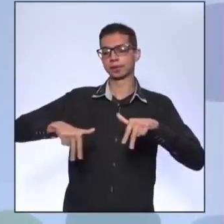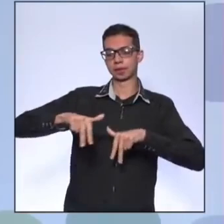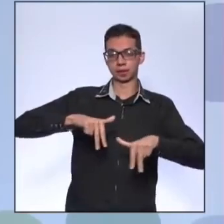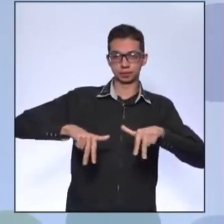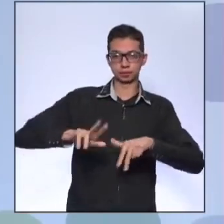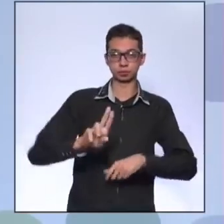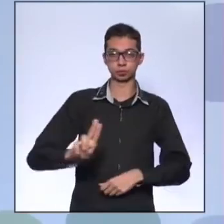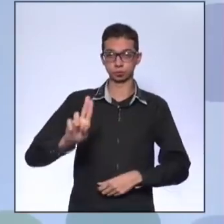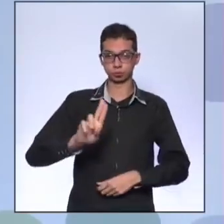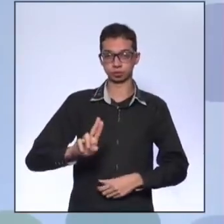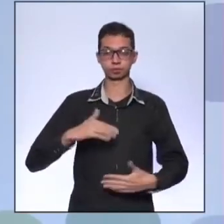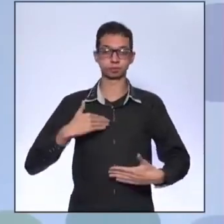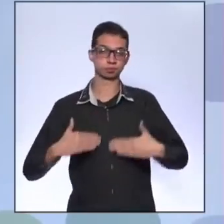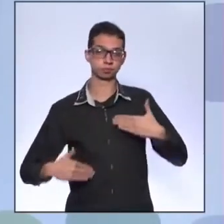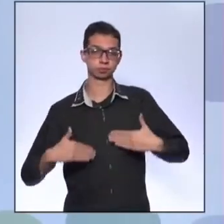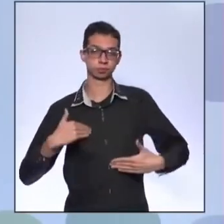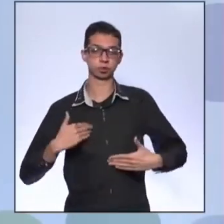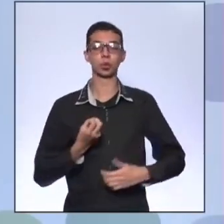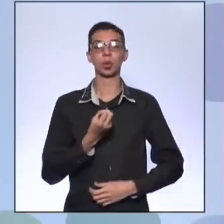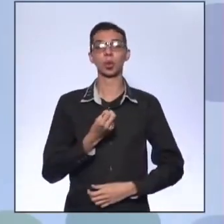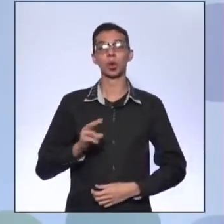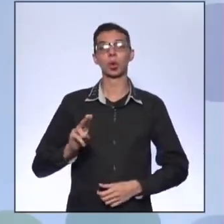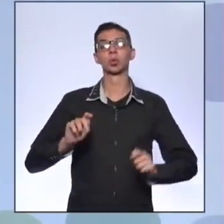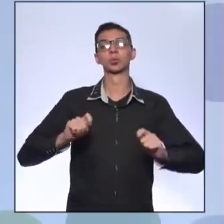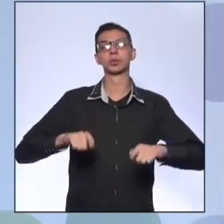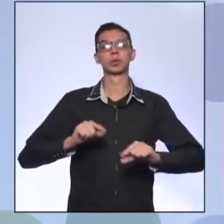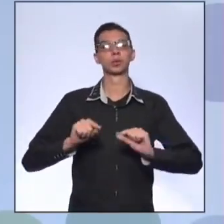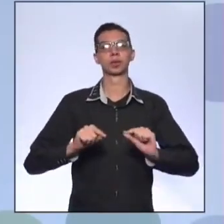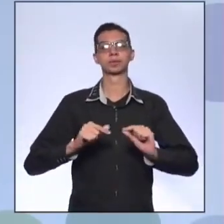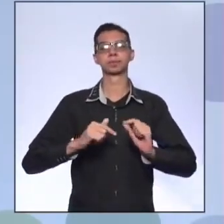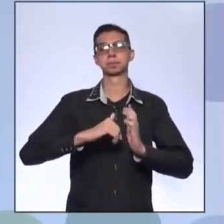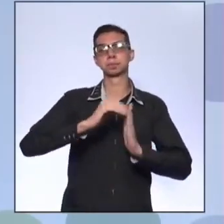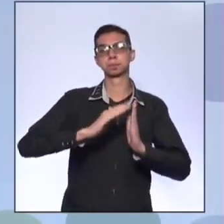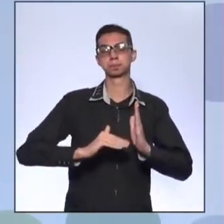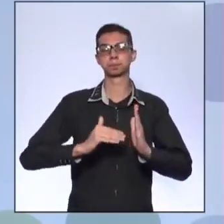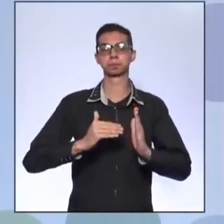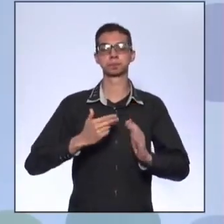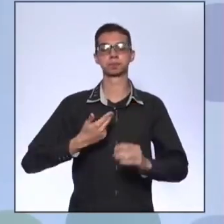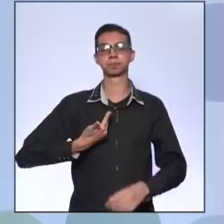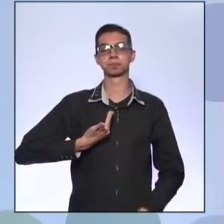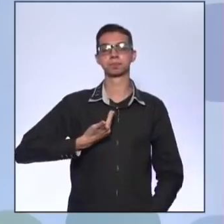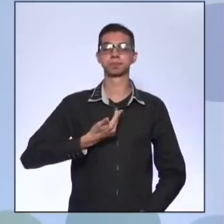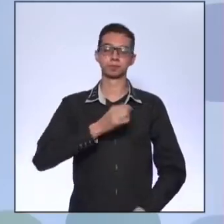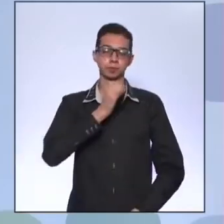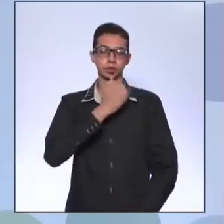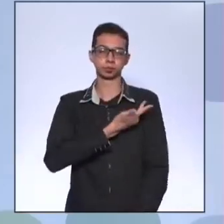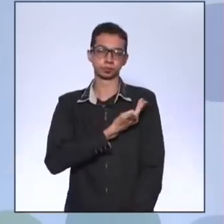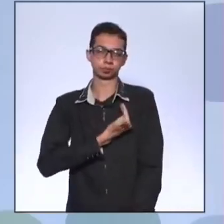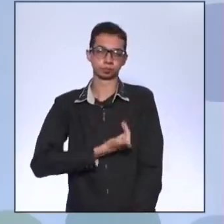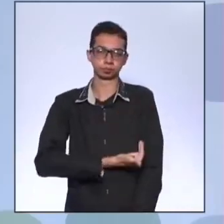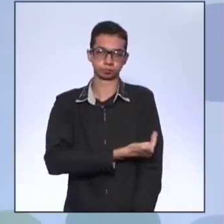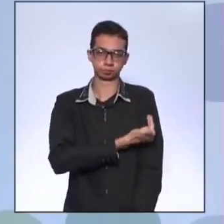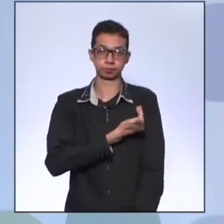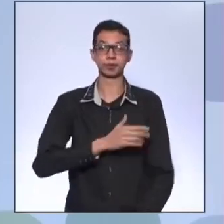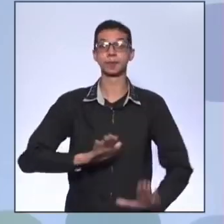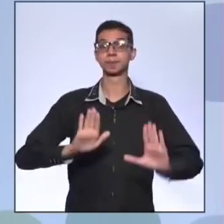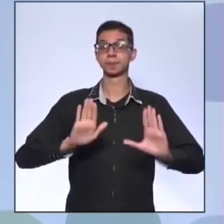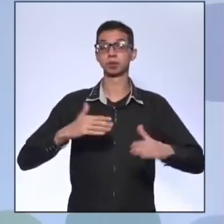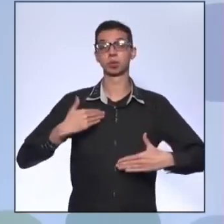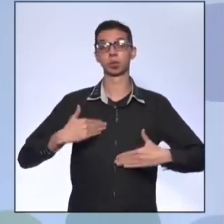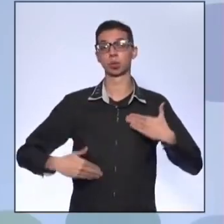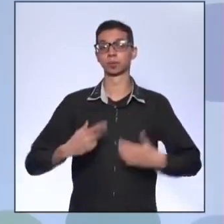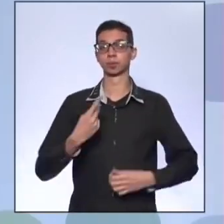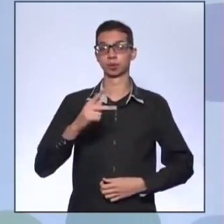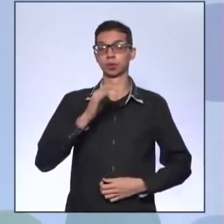pode trabalhar com a questão da escultura, com a questão da pintura, mas o suporte para esta arte é o corpo. Ou seja, no caso da